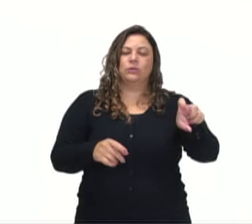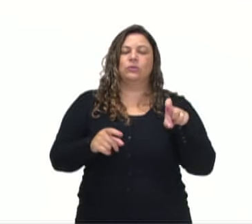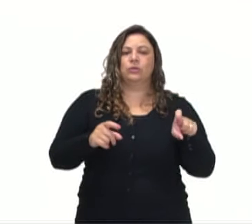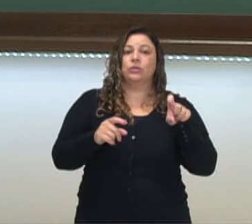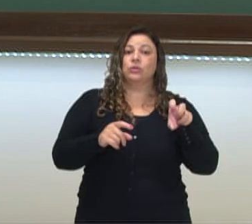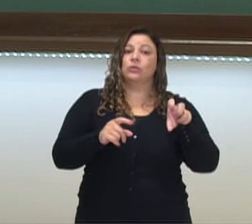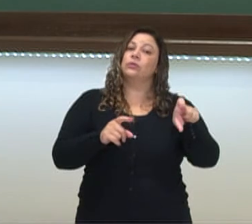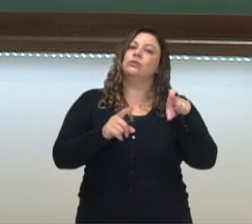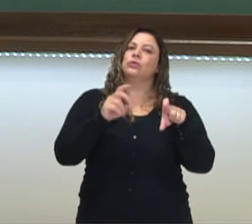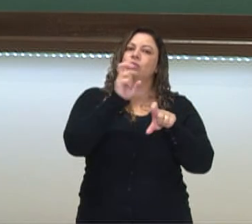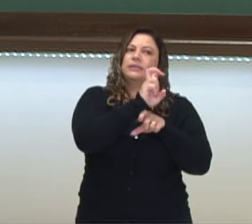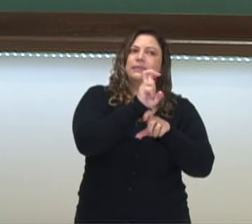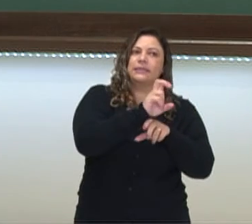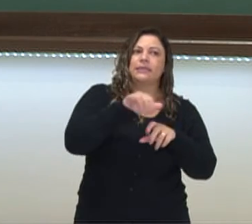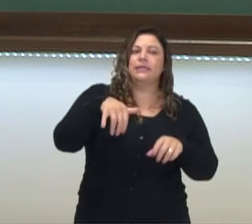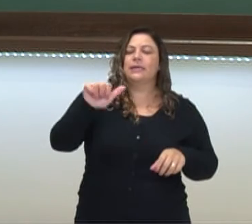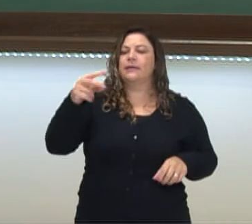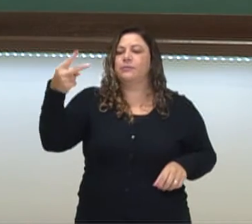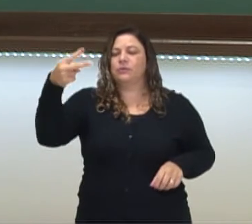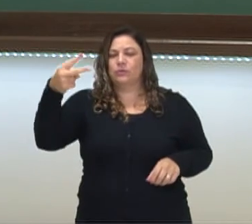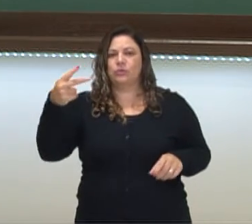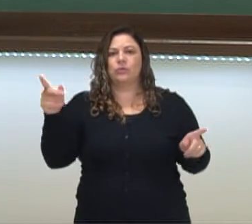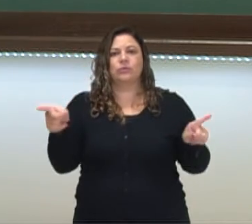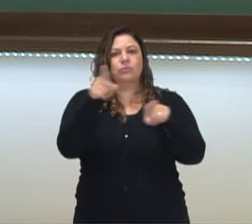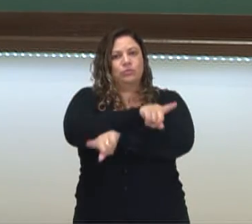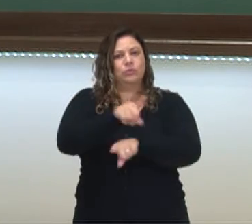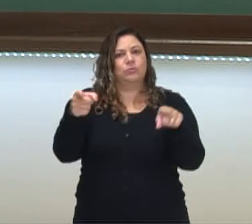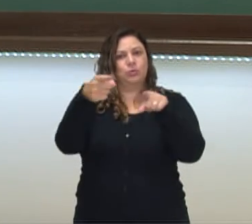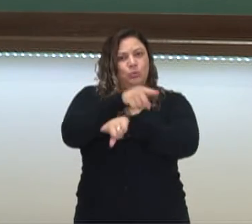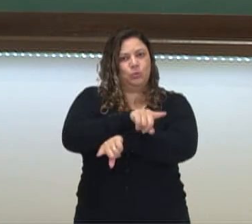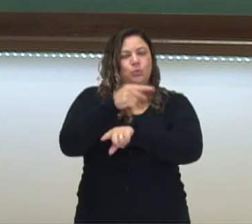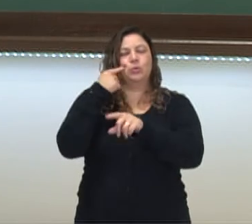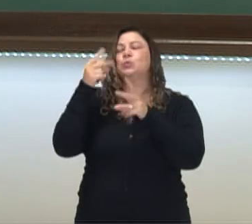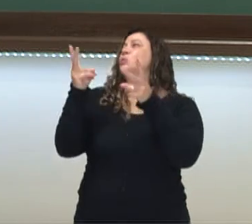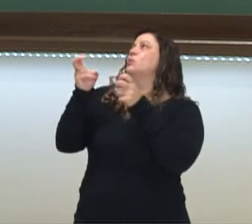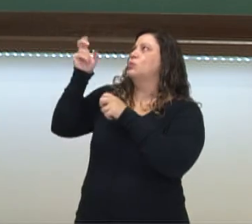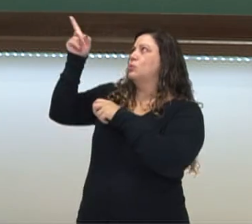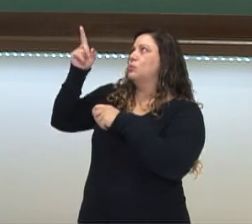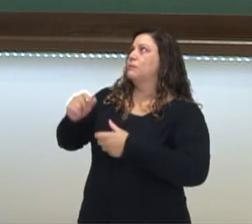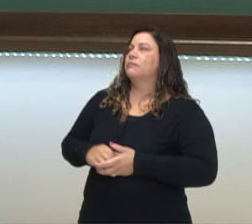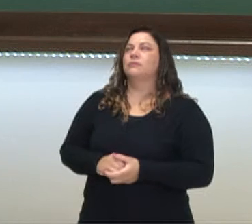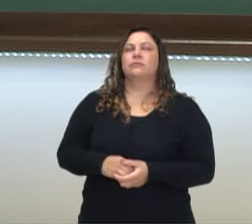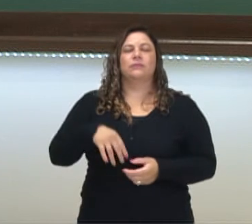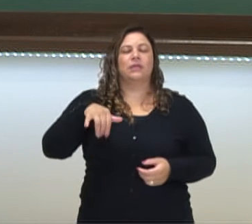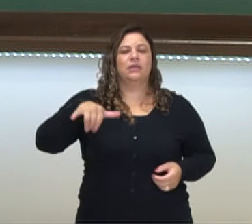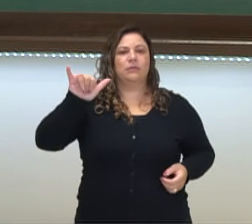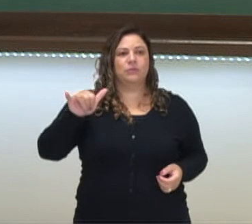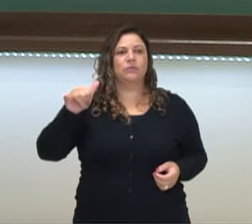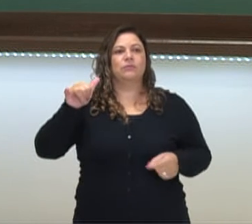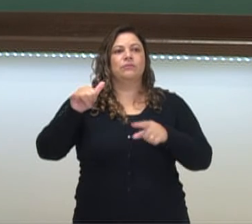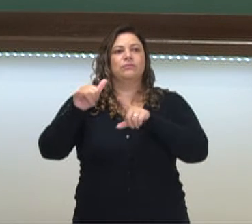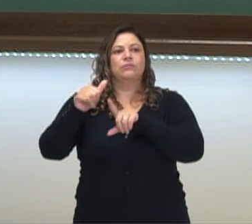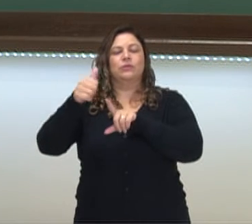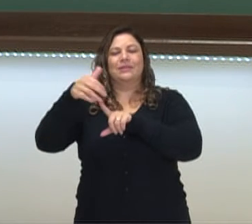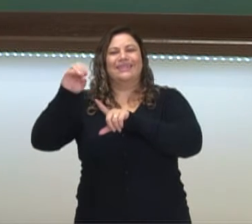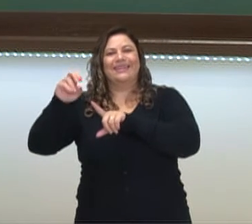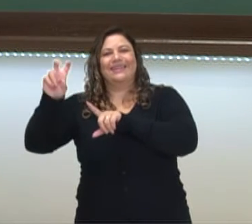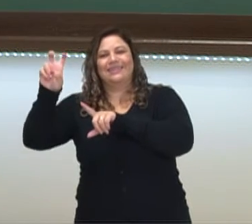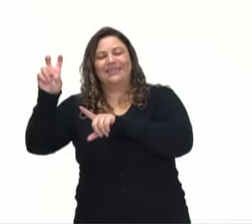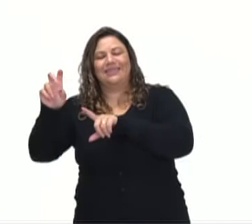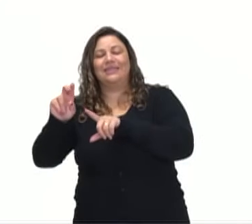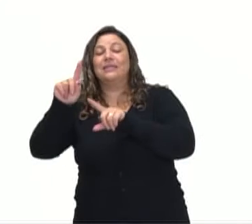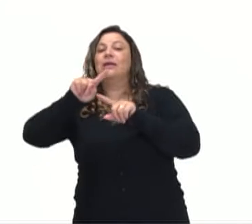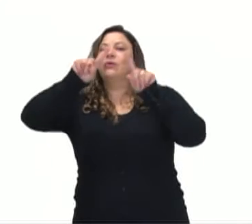ou diferente. Faz a substituição do x por 10 ao quadrado e y por 10 à quinta, usando parênteses. Já